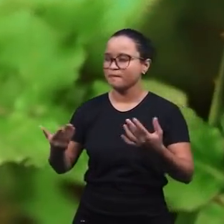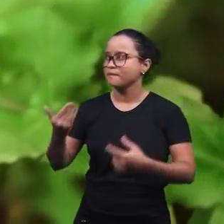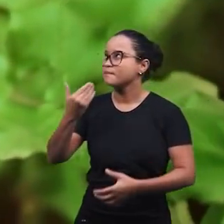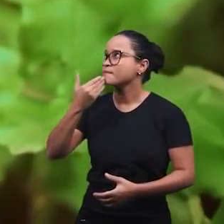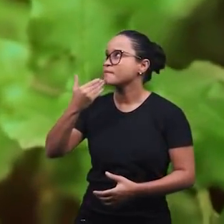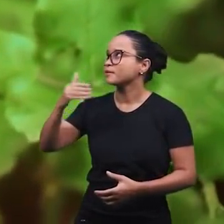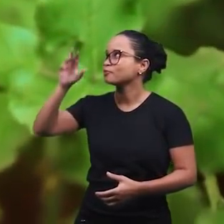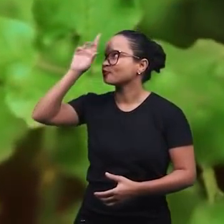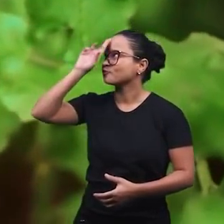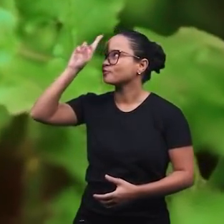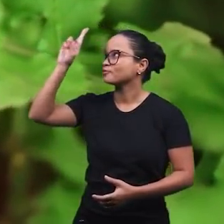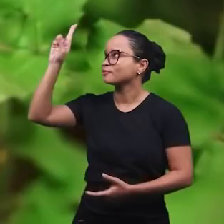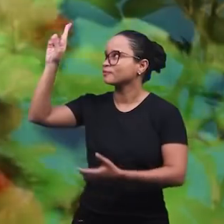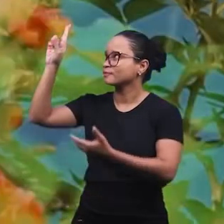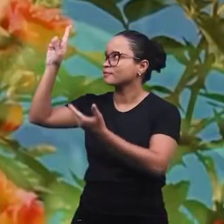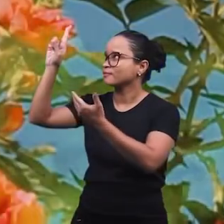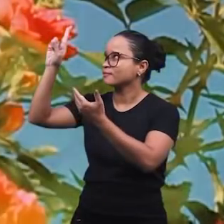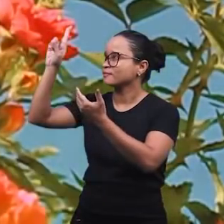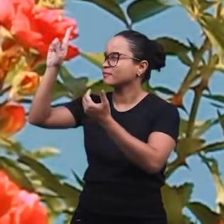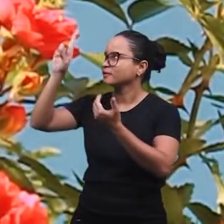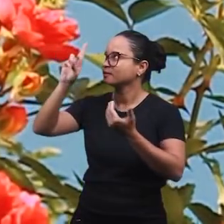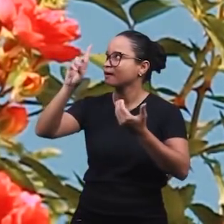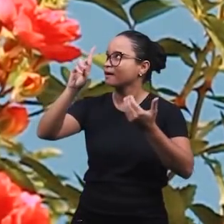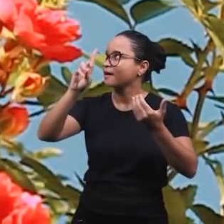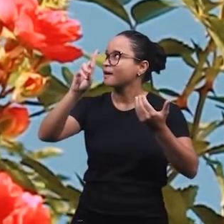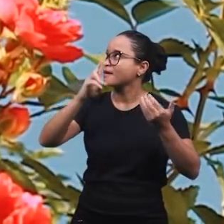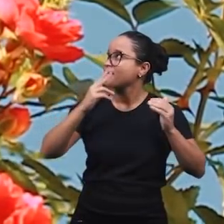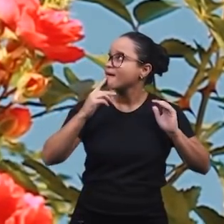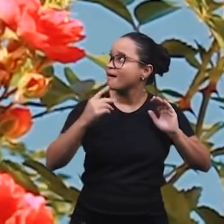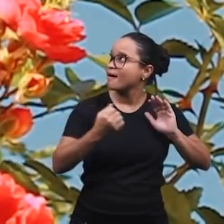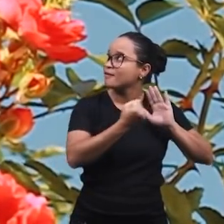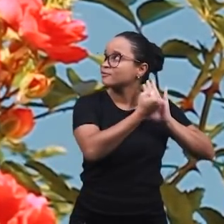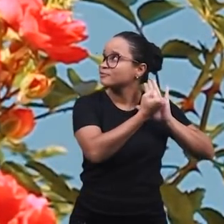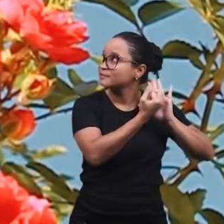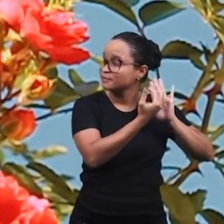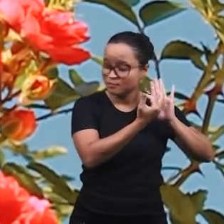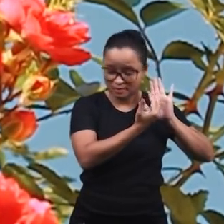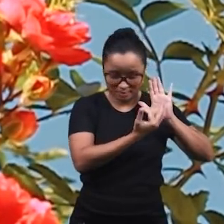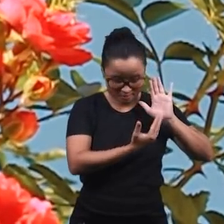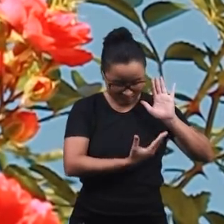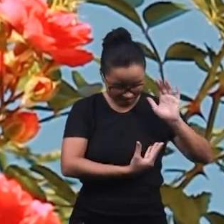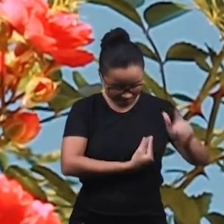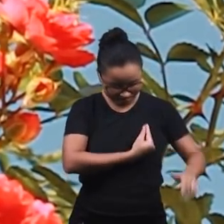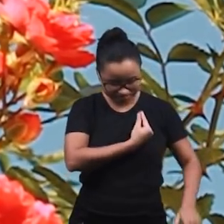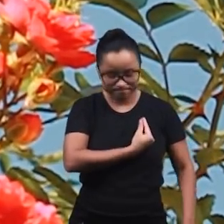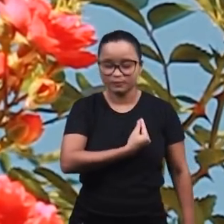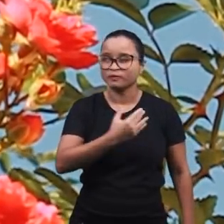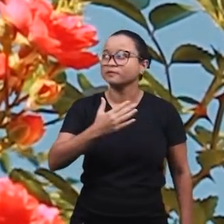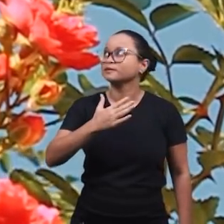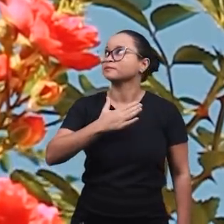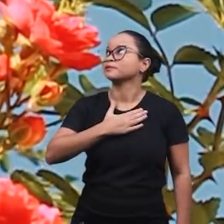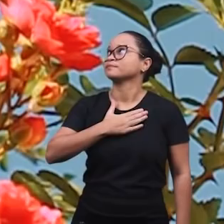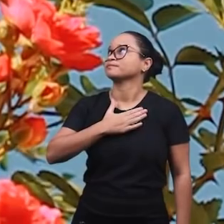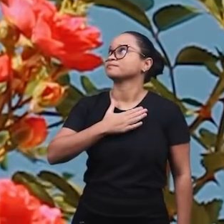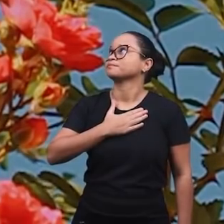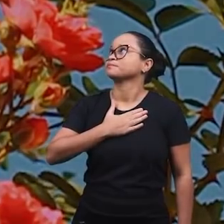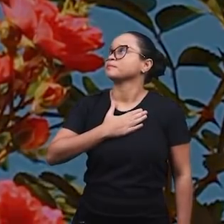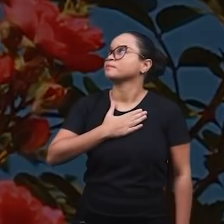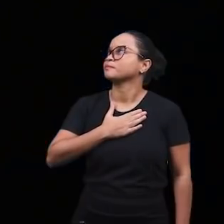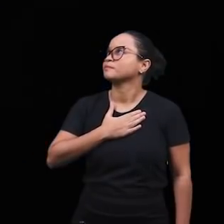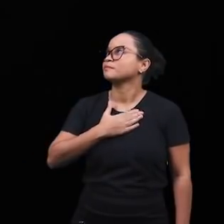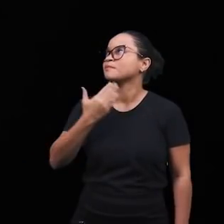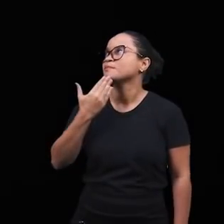Derrama do teu sangue sobre mim, ó Senhor.